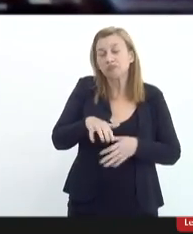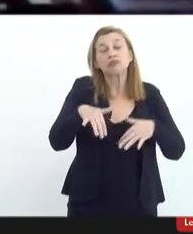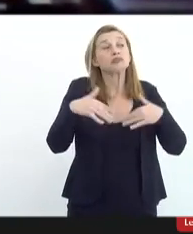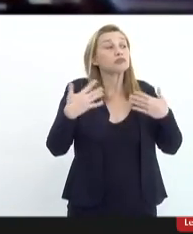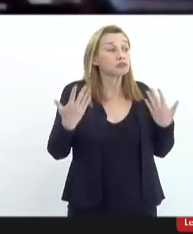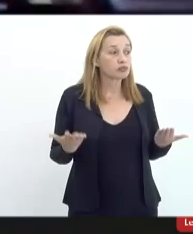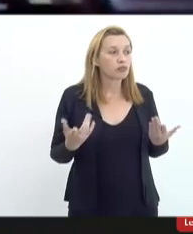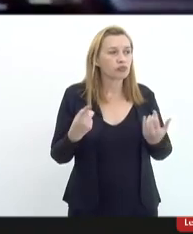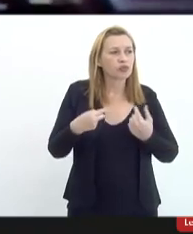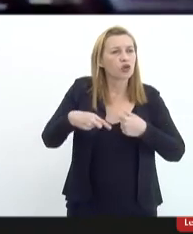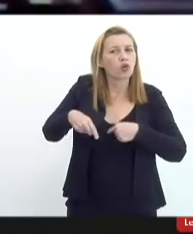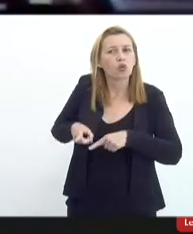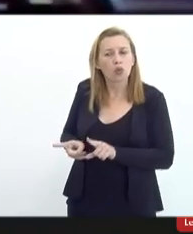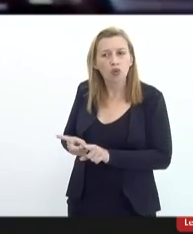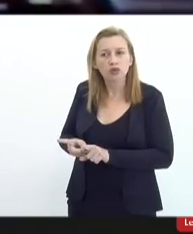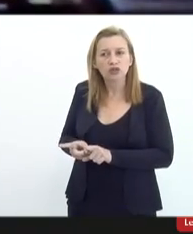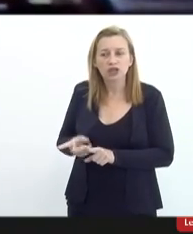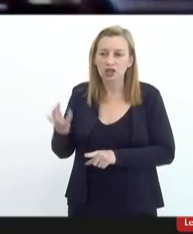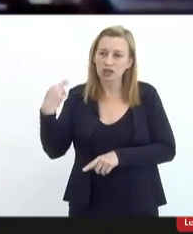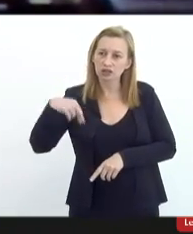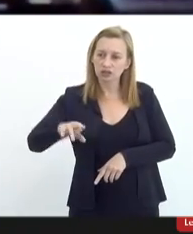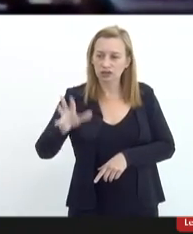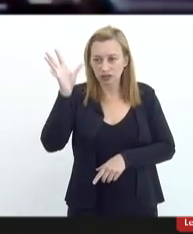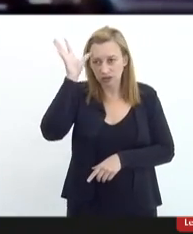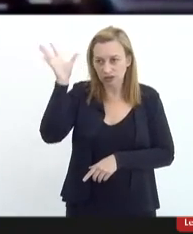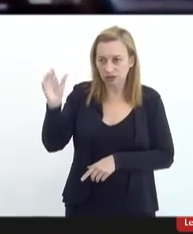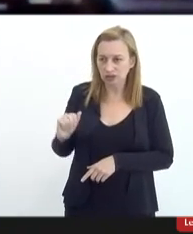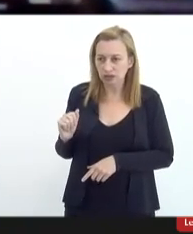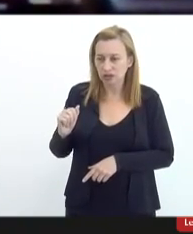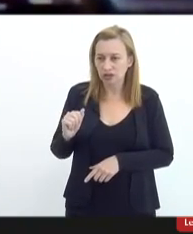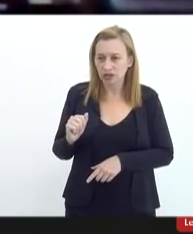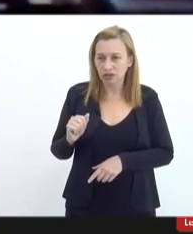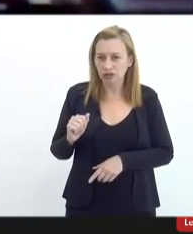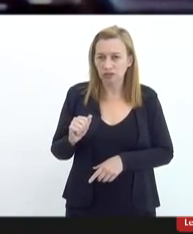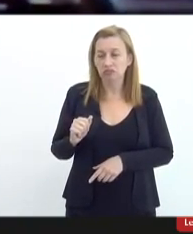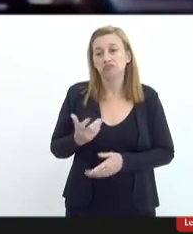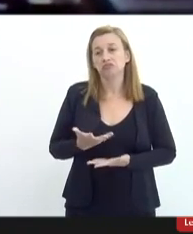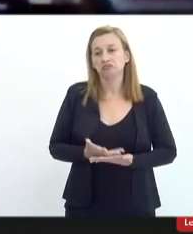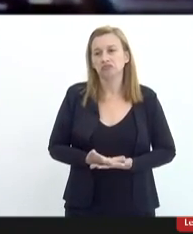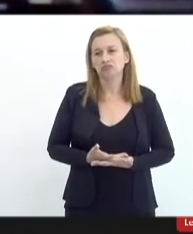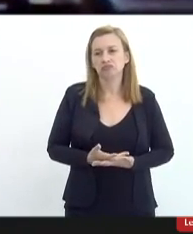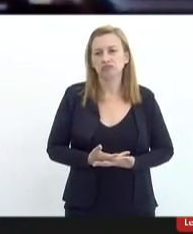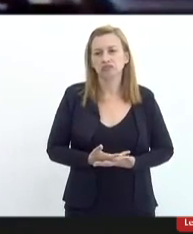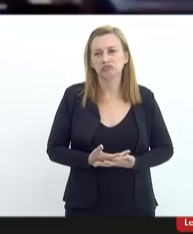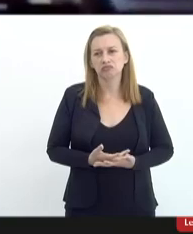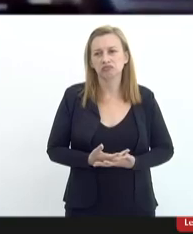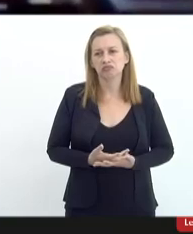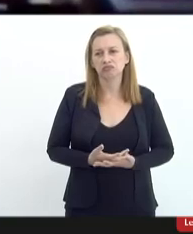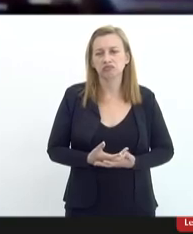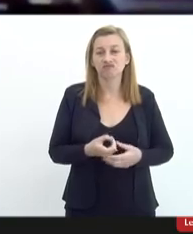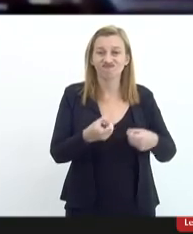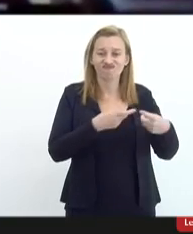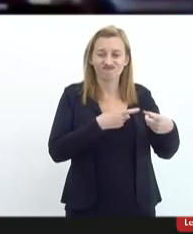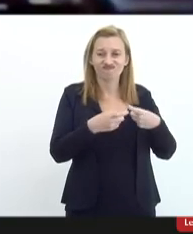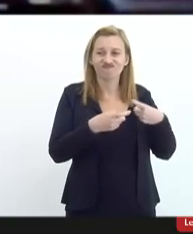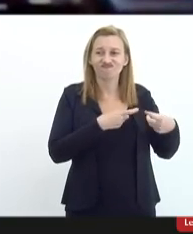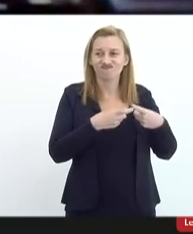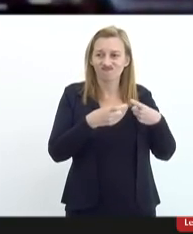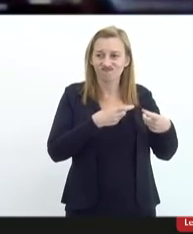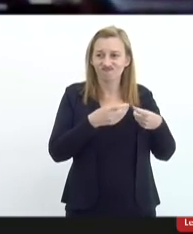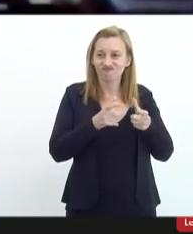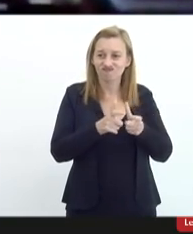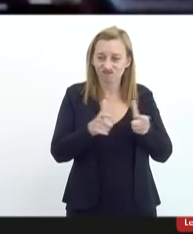ir contra as religiões de matriz africana tem sido uma guerra